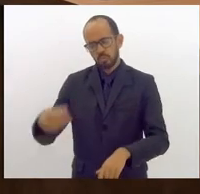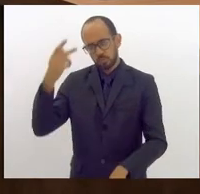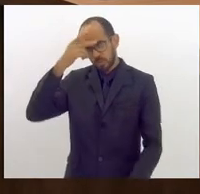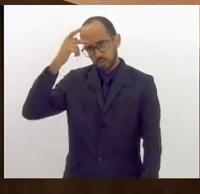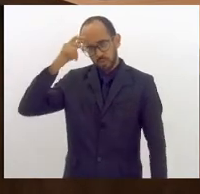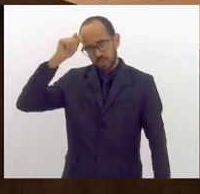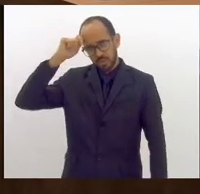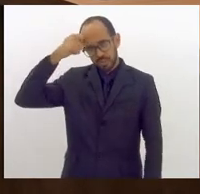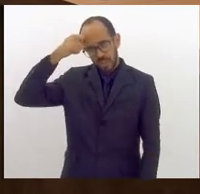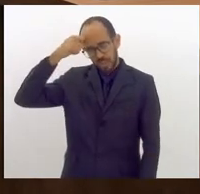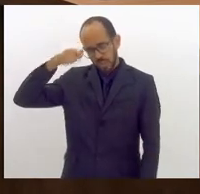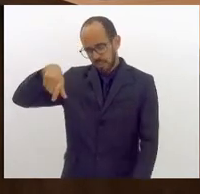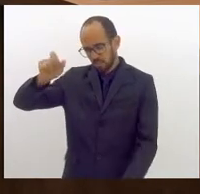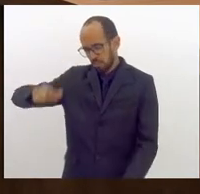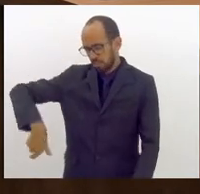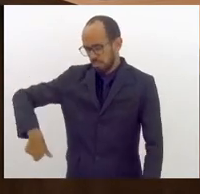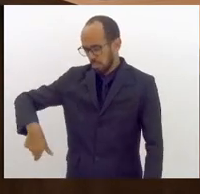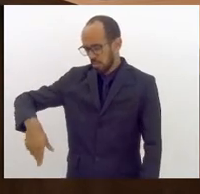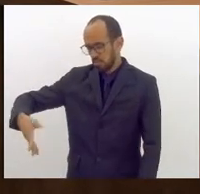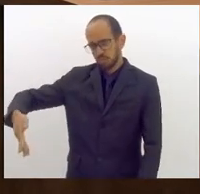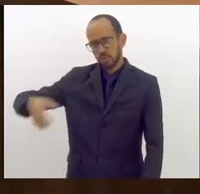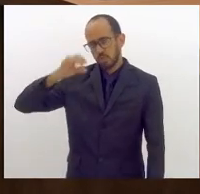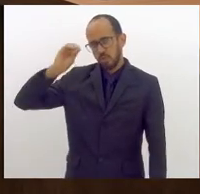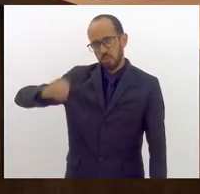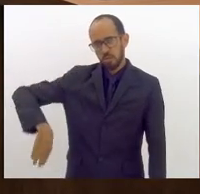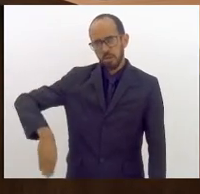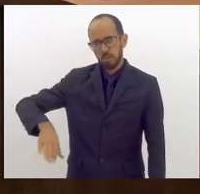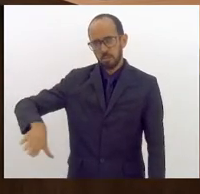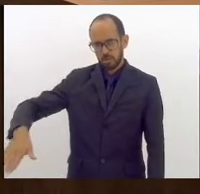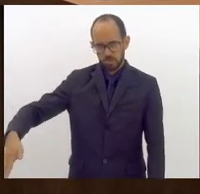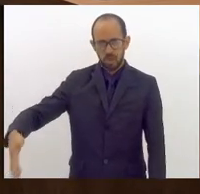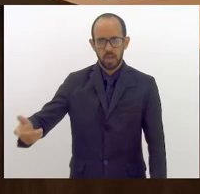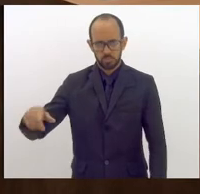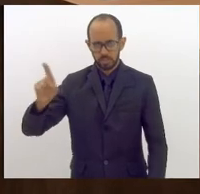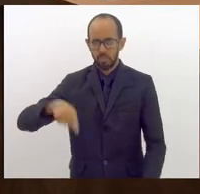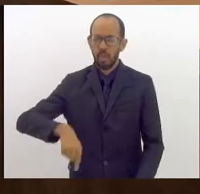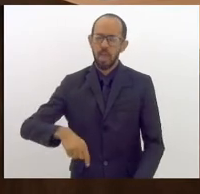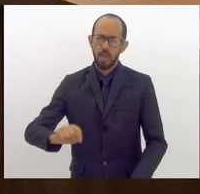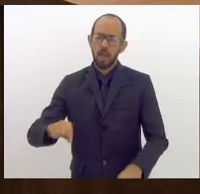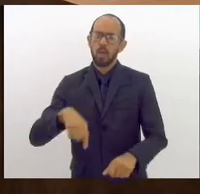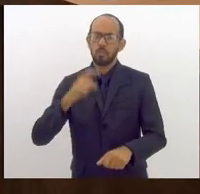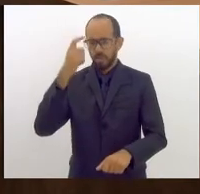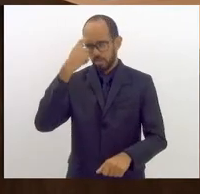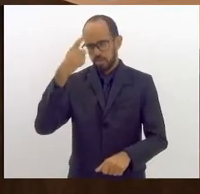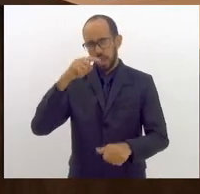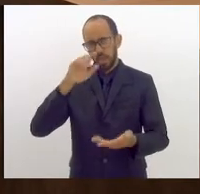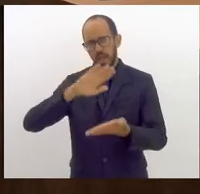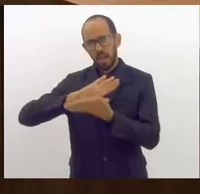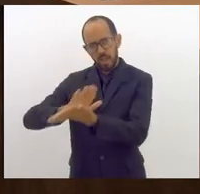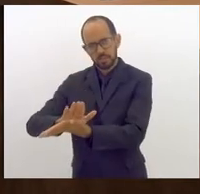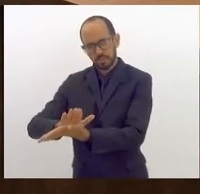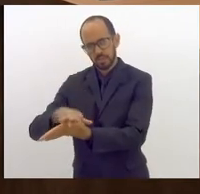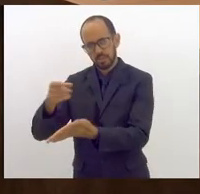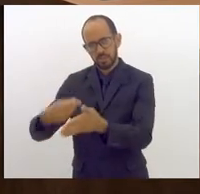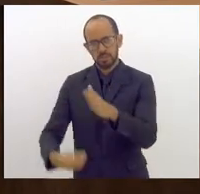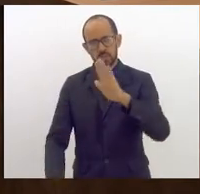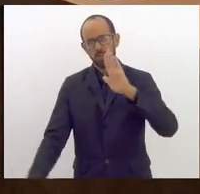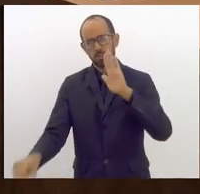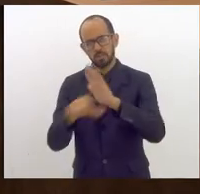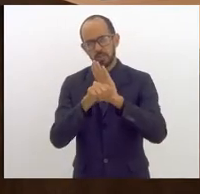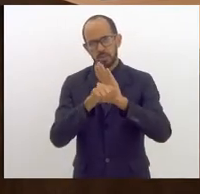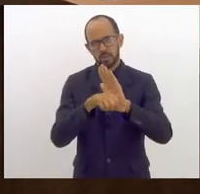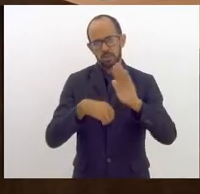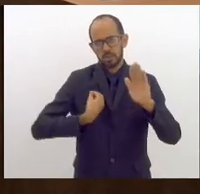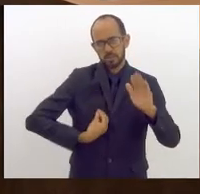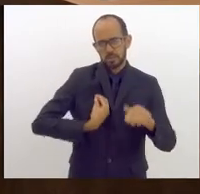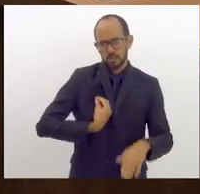estirados no chão por uma lógica que é evidentemente racista e criminalizadora da existência da favela então